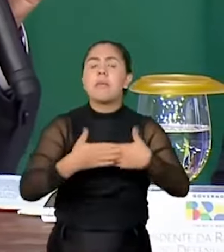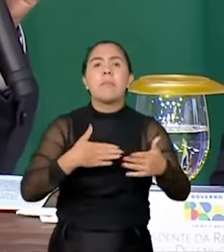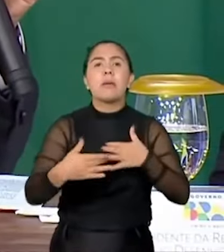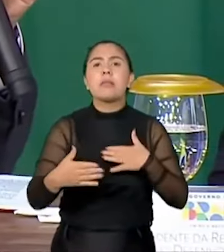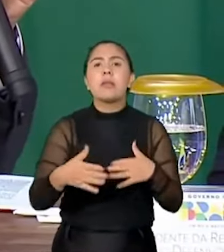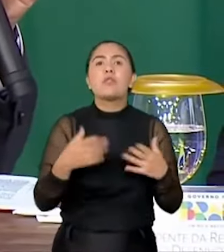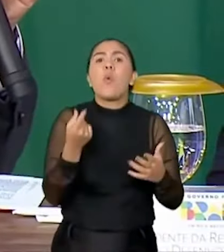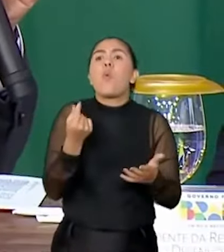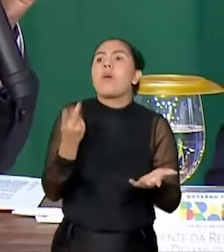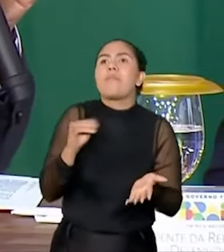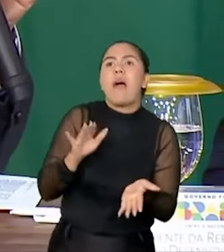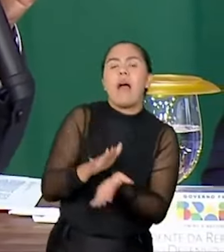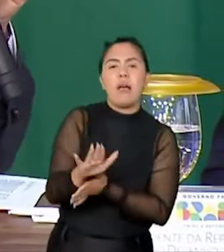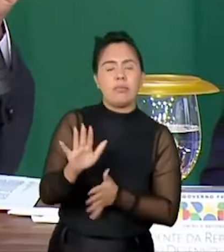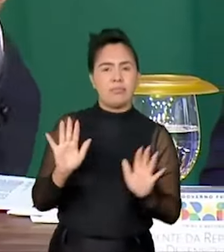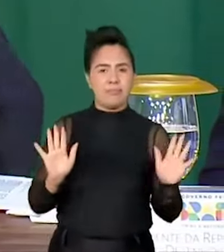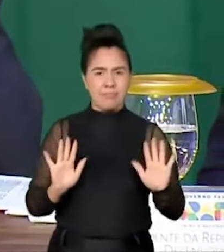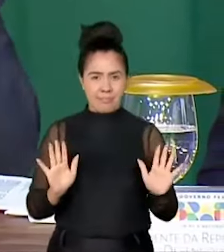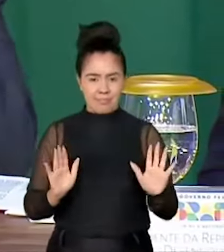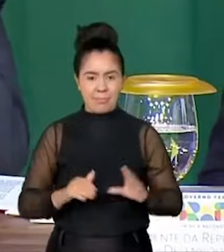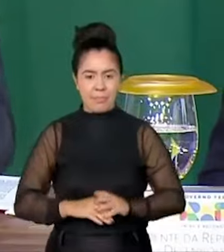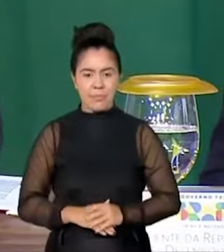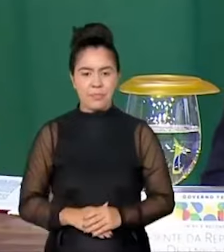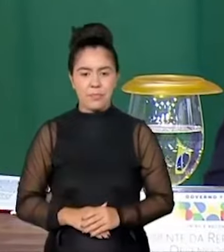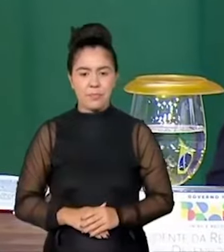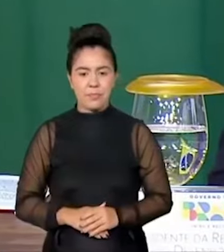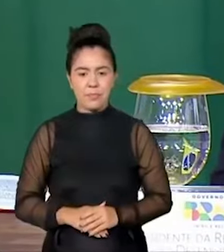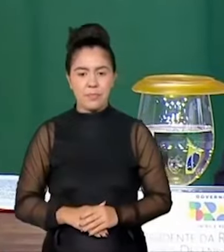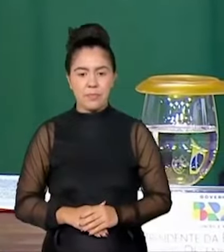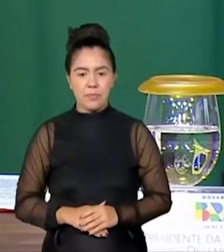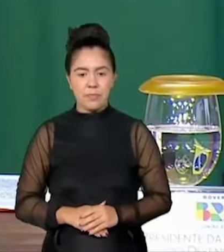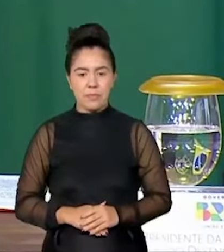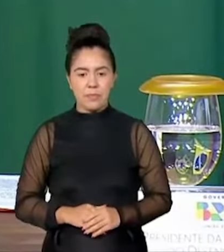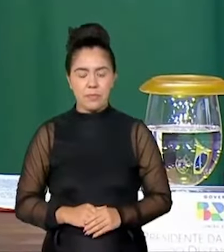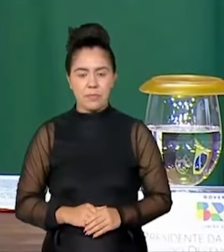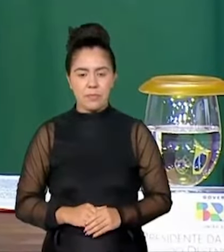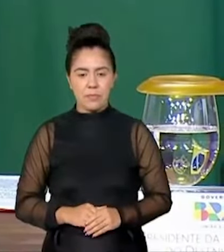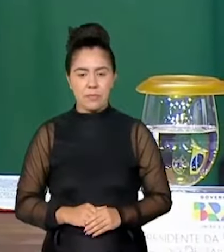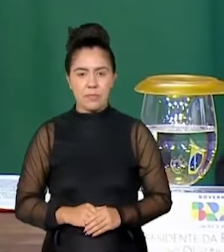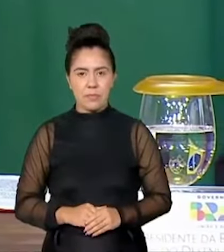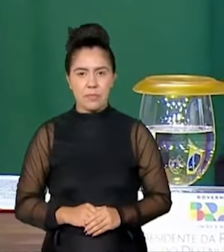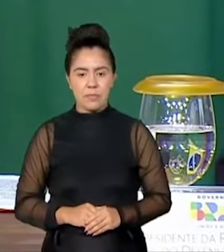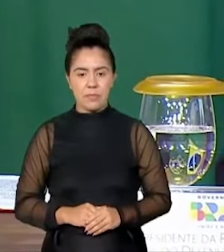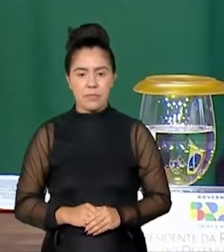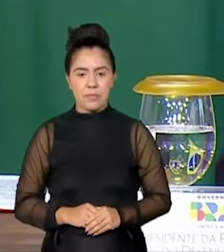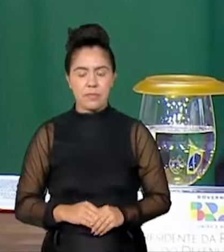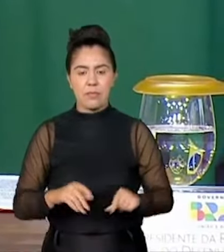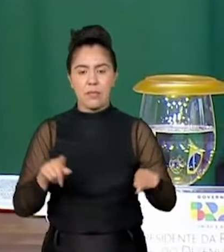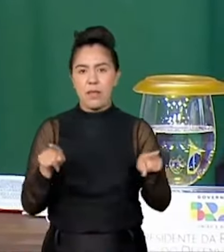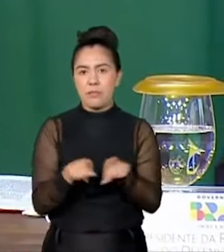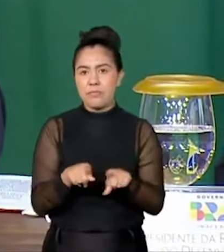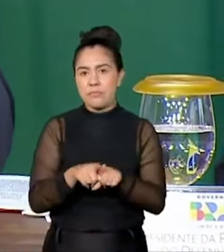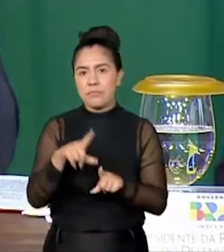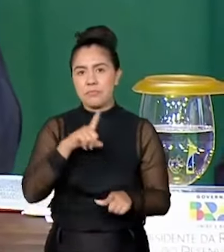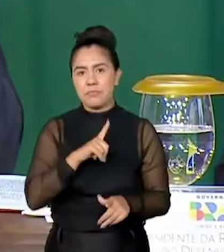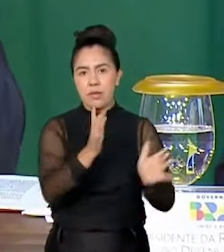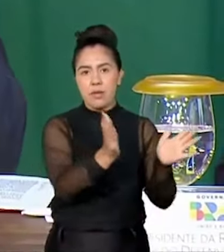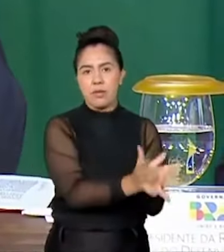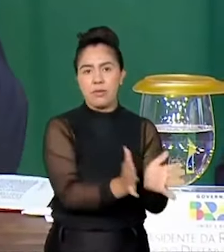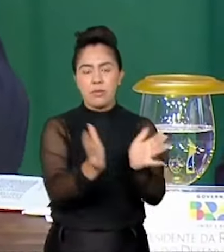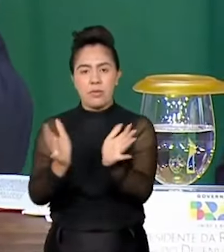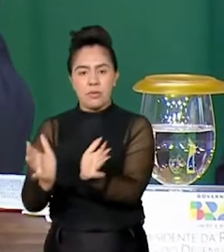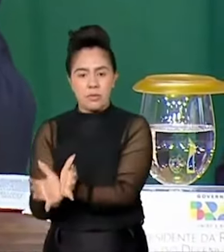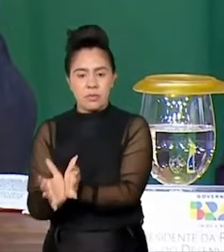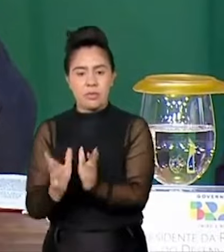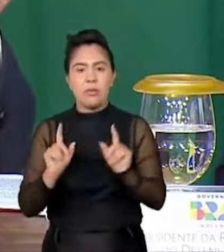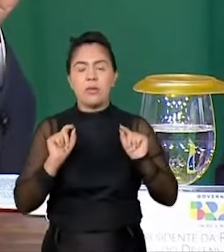custo. Acontece que você tem um lado de pessoas, um grupo de pessoas, que tudo